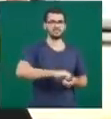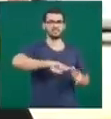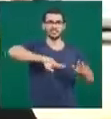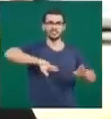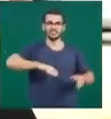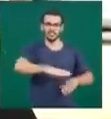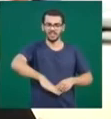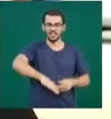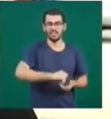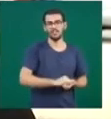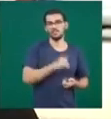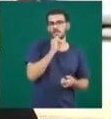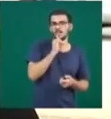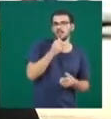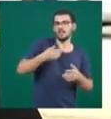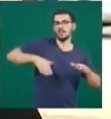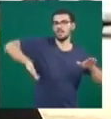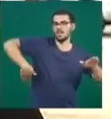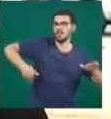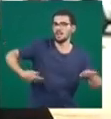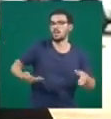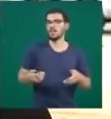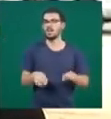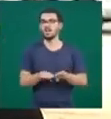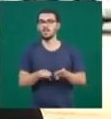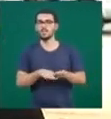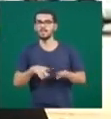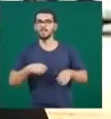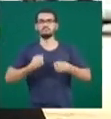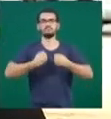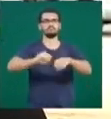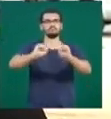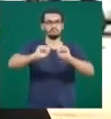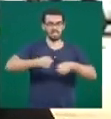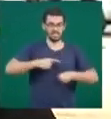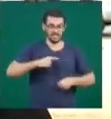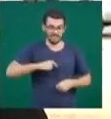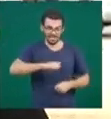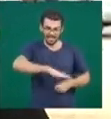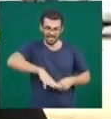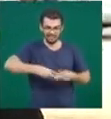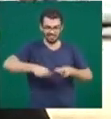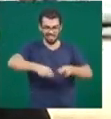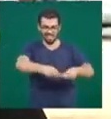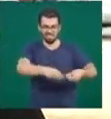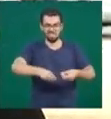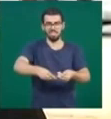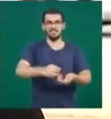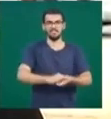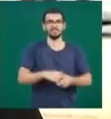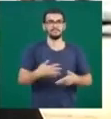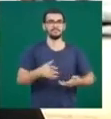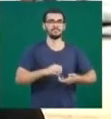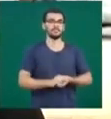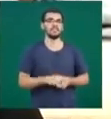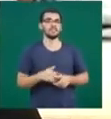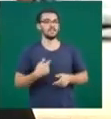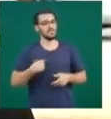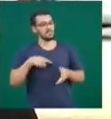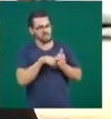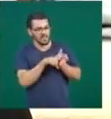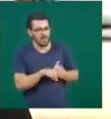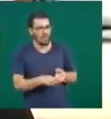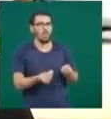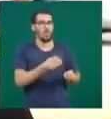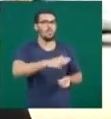como por exemplo a praia ou parques que possuem terra ou grama. Então todo o nosso estudo foi voltado para onde ele vai atuar e qual vai ser o